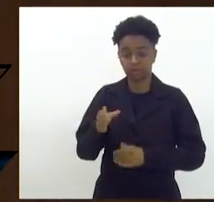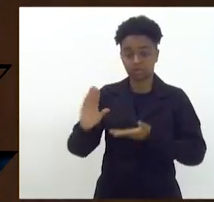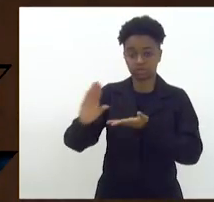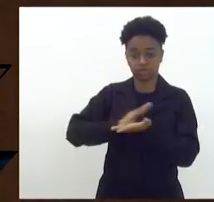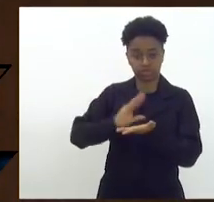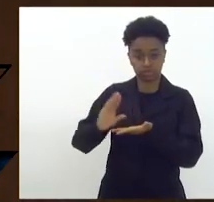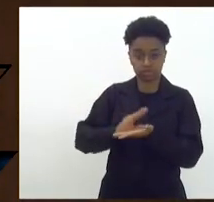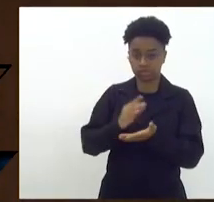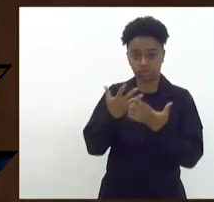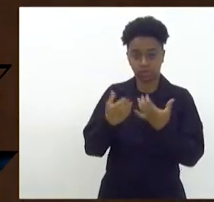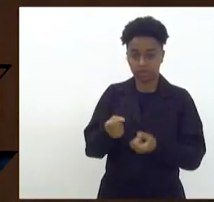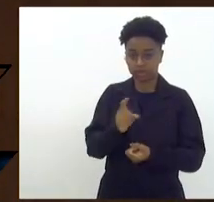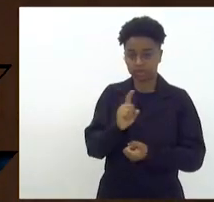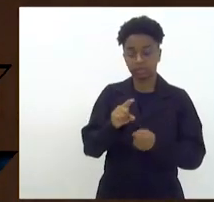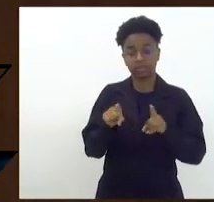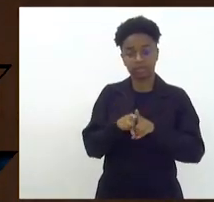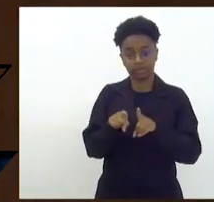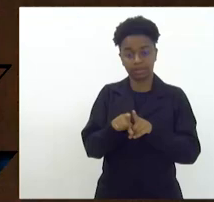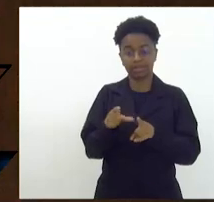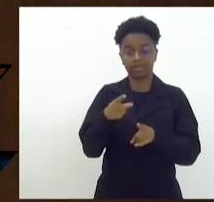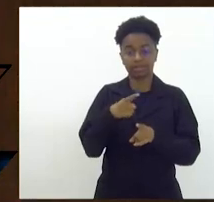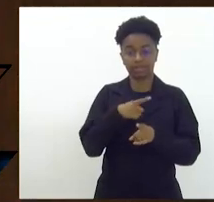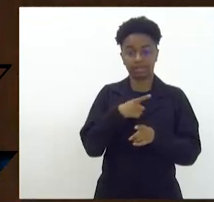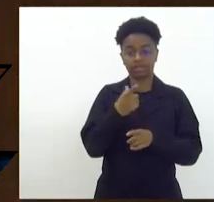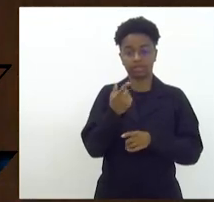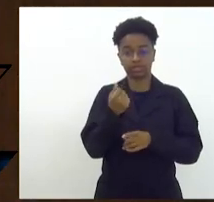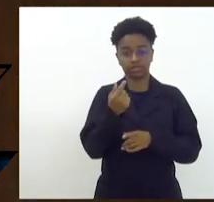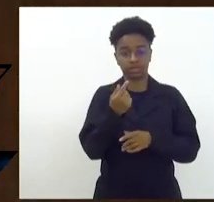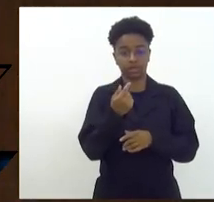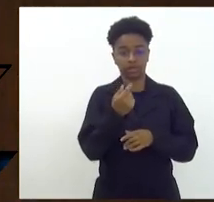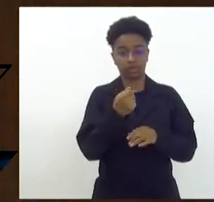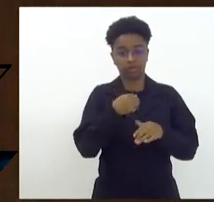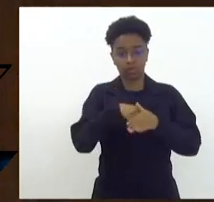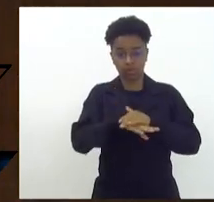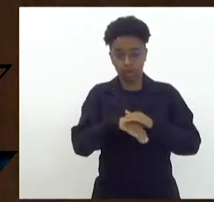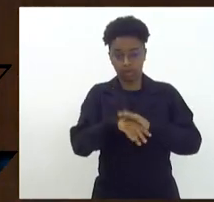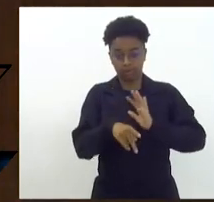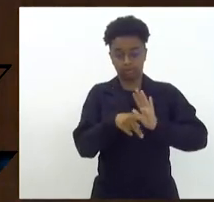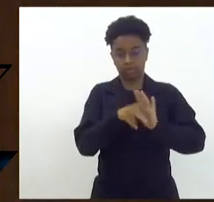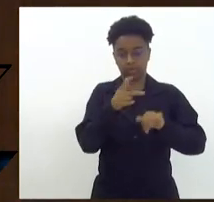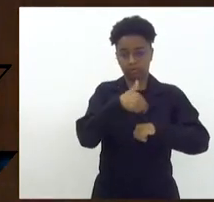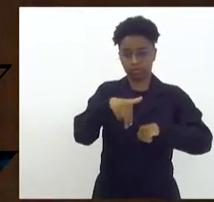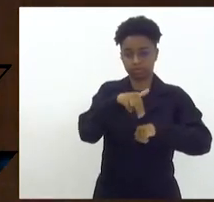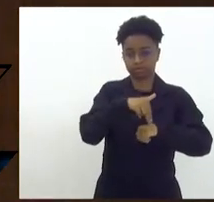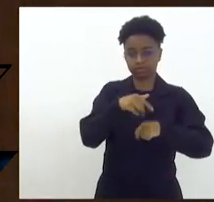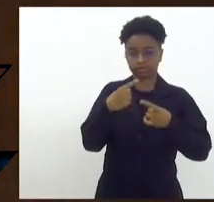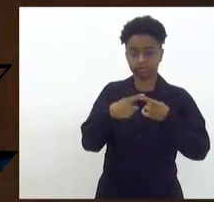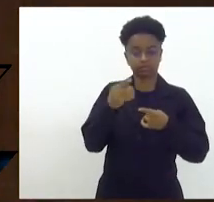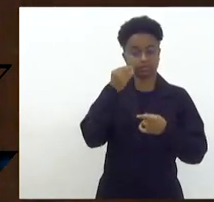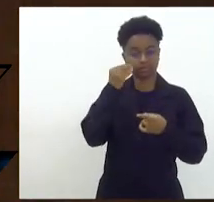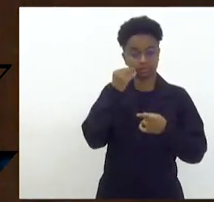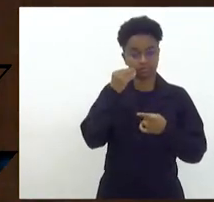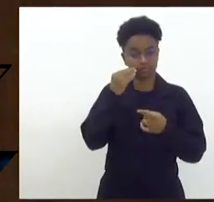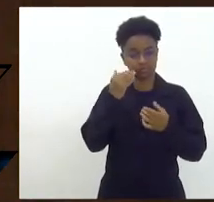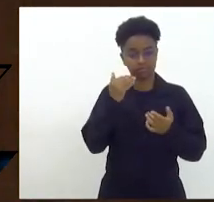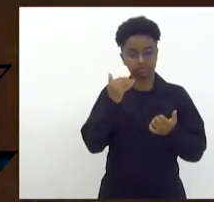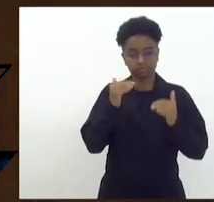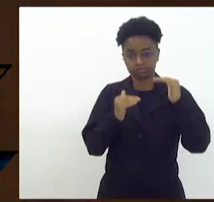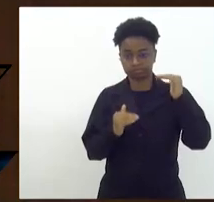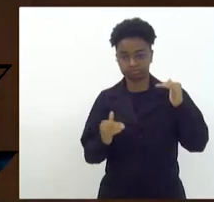do Rio de Janeiro ainda guarda repasses por parte da União para compensar as perdas dessa receita